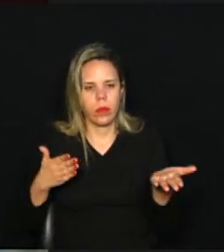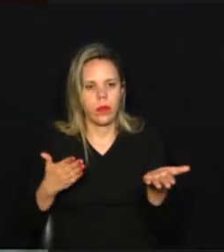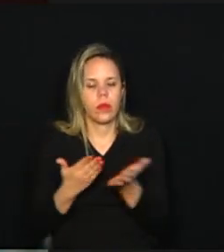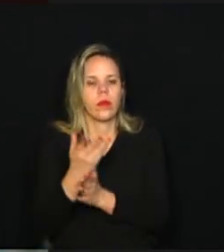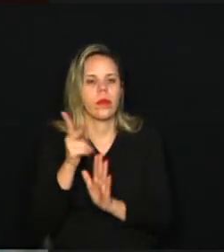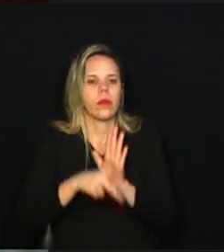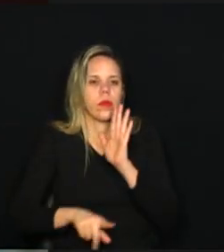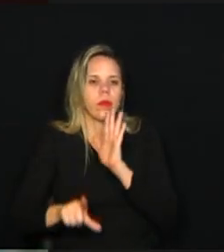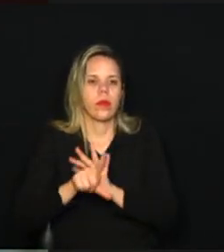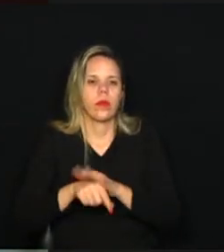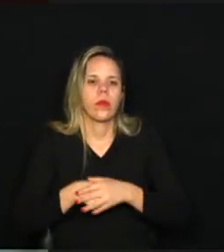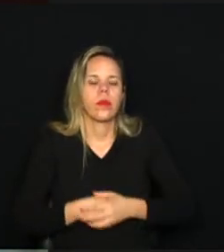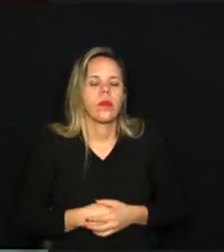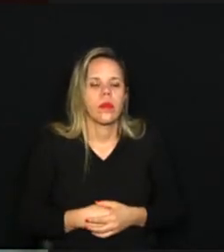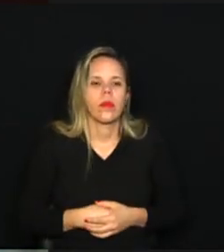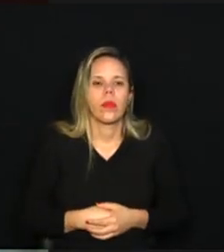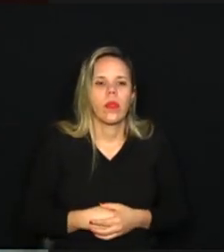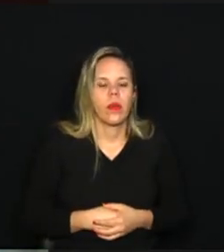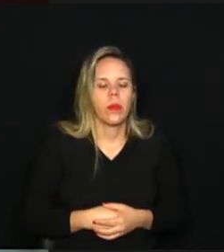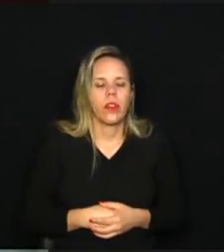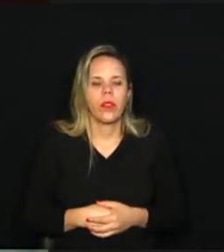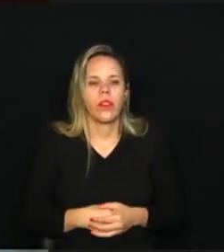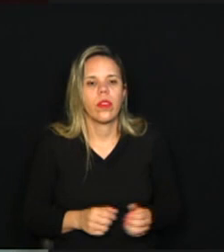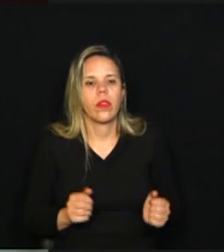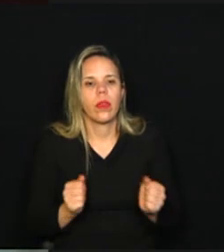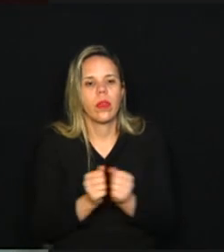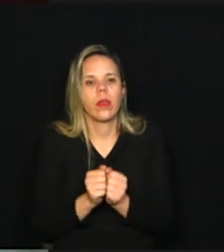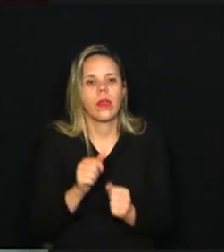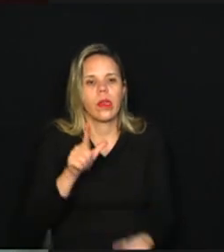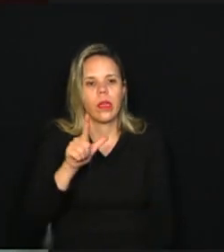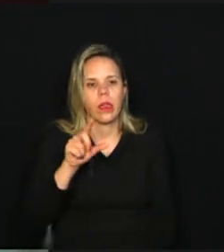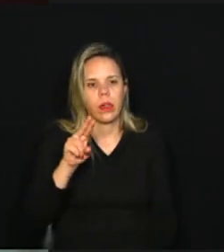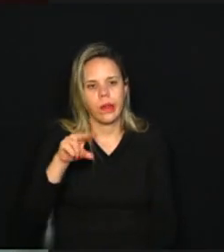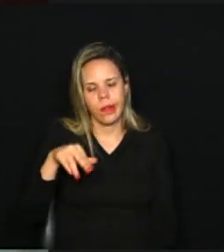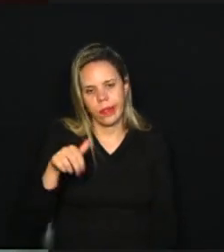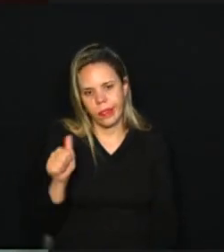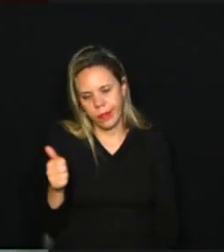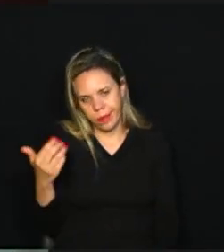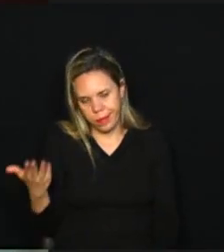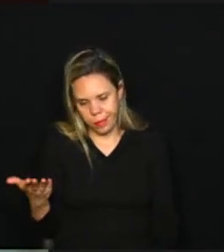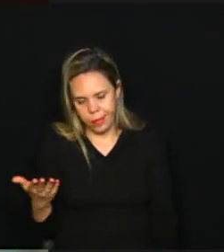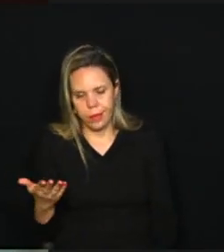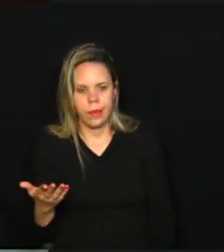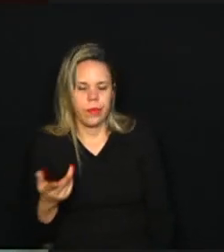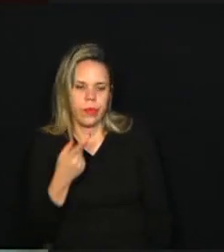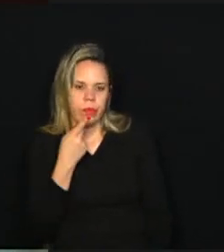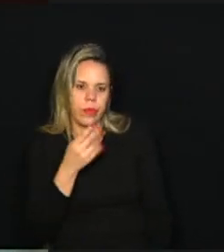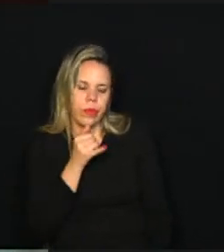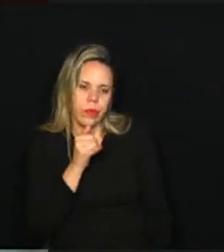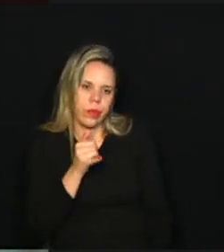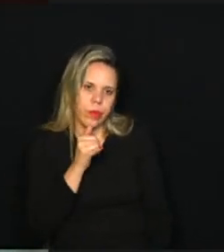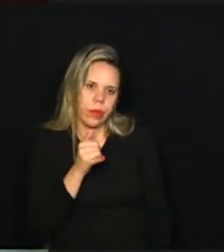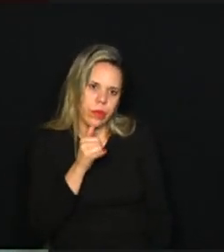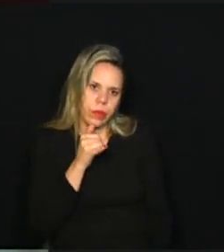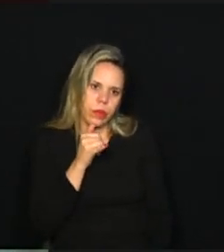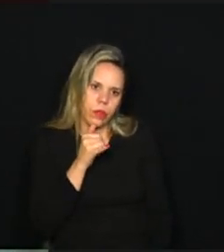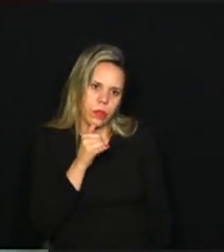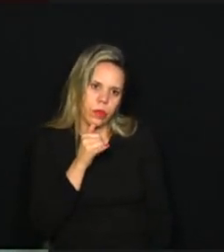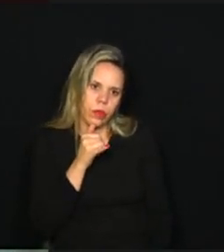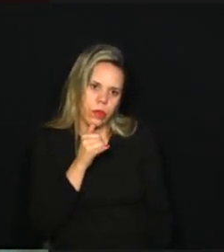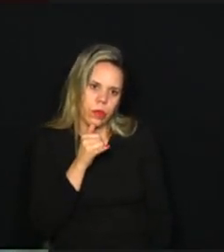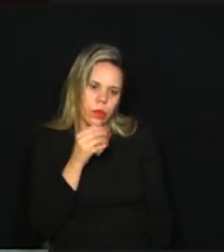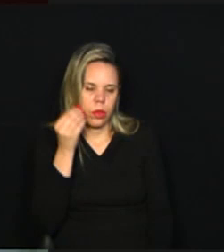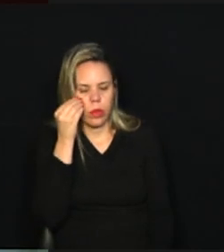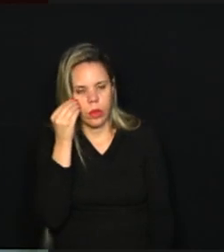lei. E aí, junto com a da Luciana, que já trouxe muitas questões aí, a exemplo do Vila Soma, onde foi feito a